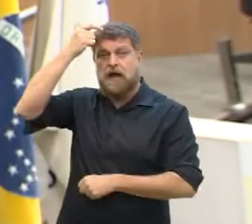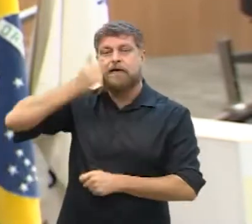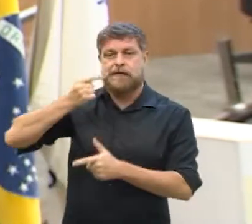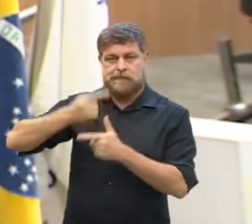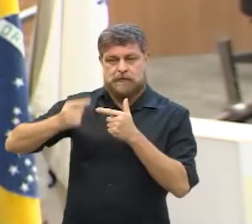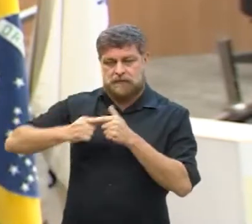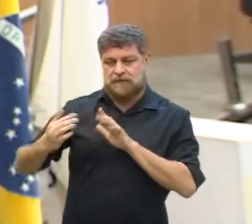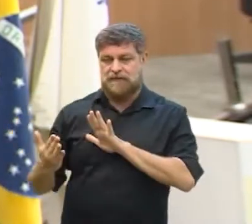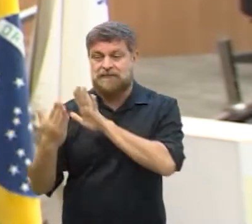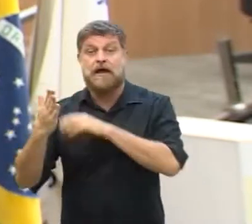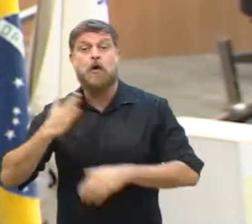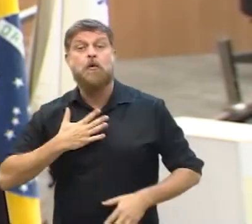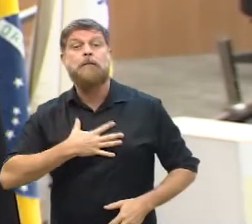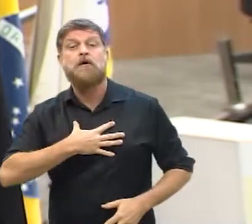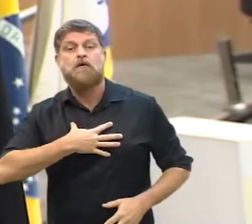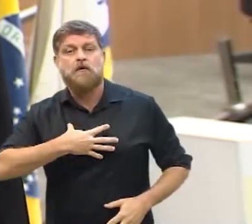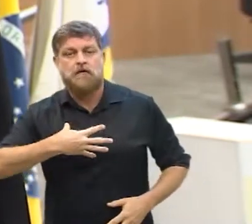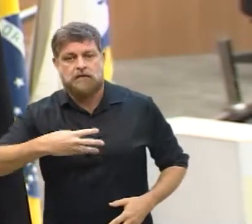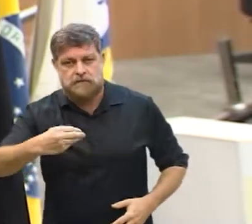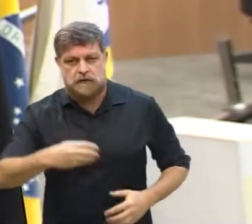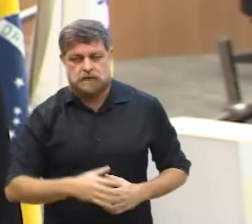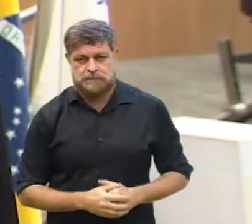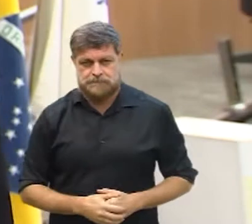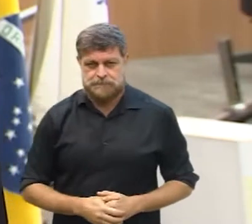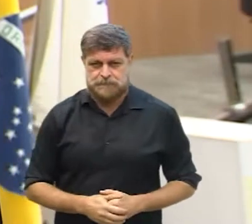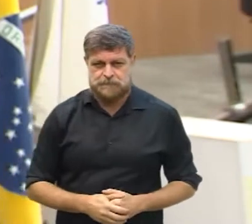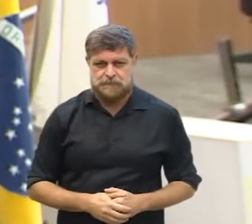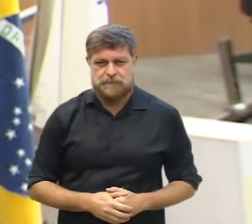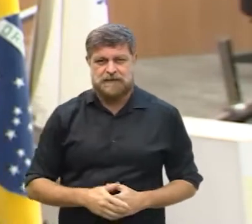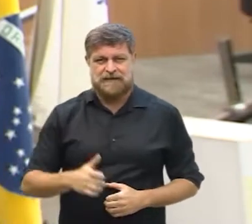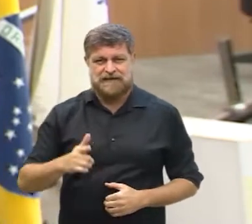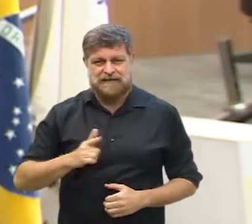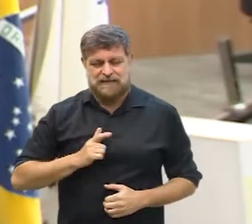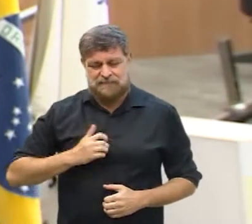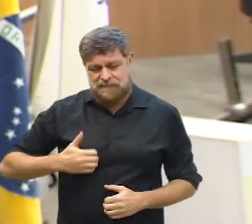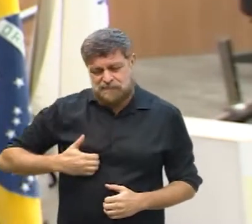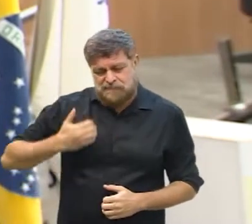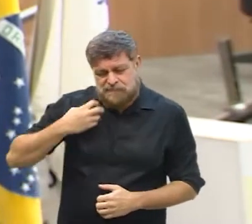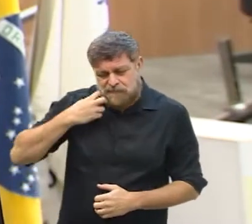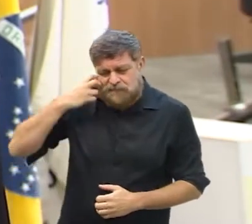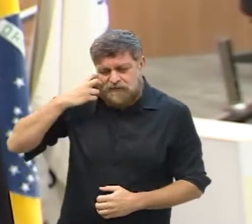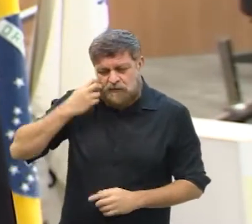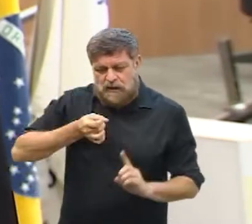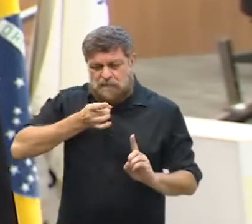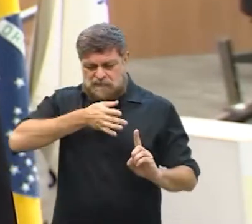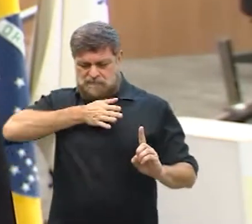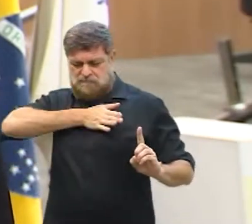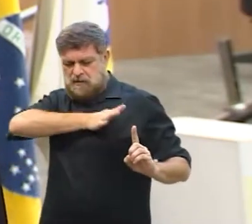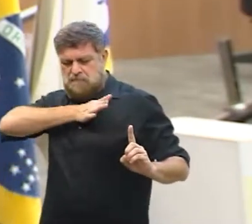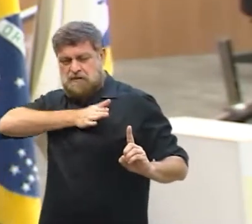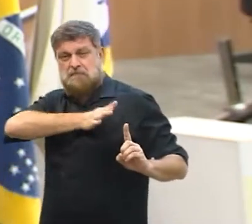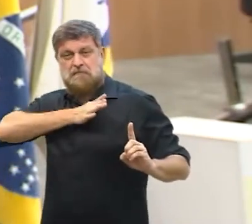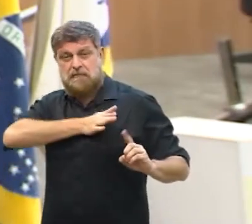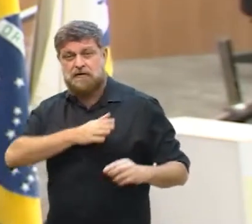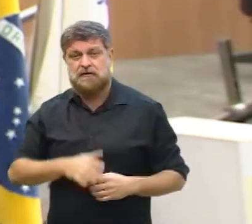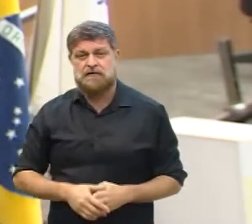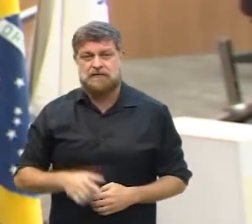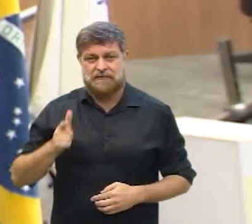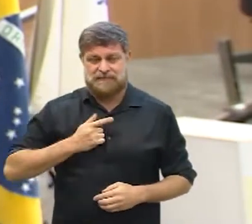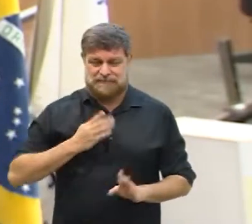problema, com meu filho. Meu filho, ele passou muito constrangimento, muita discriminação. Ele